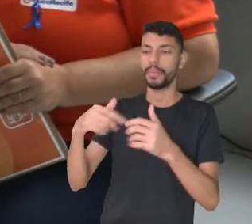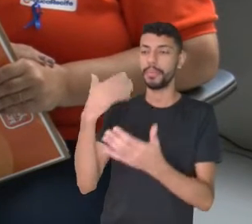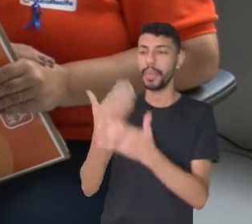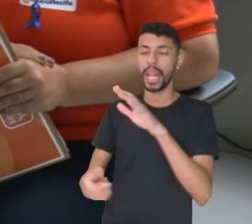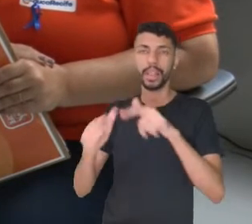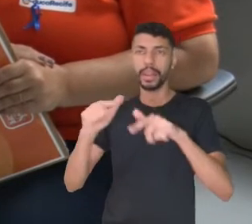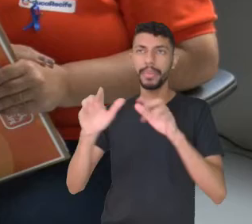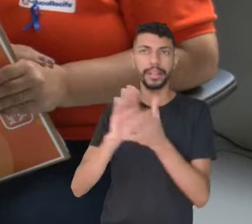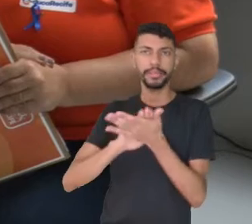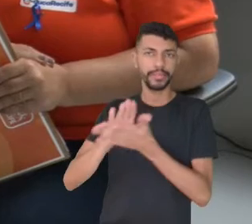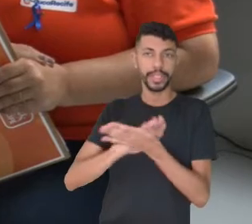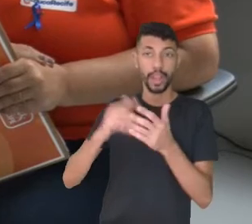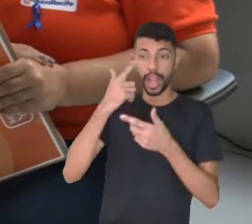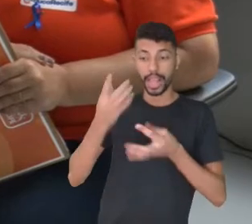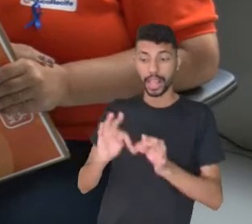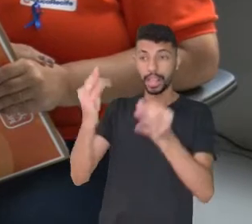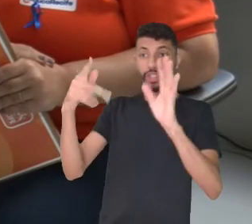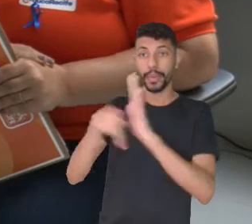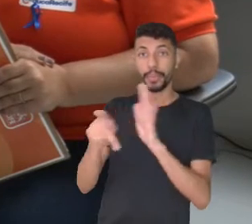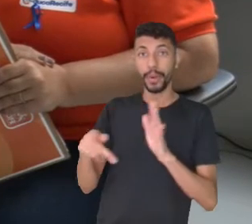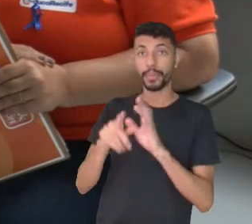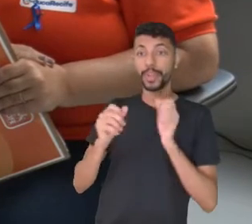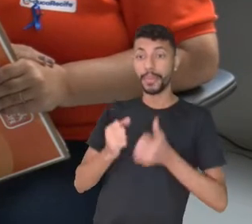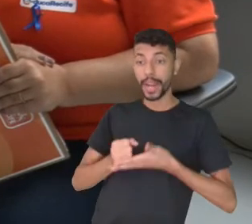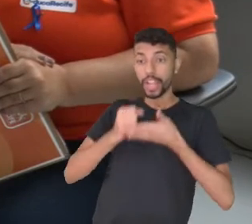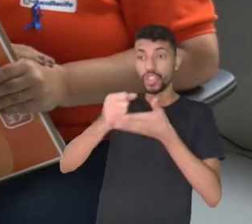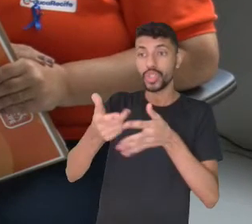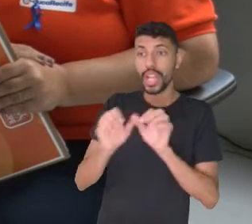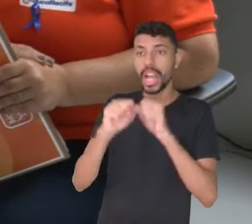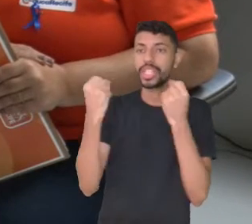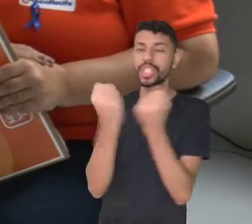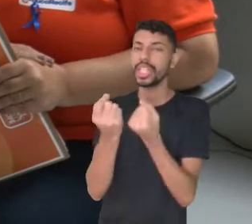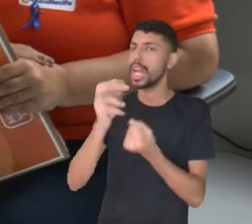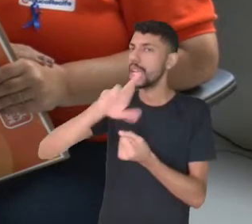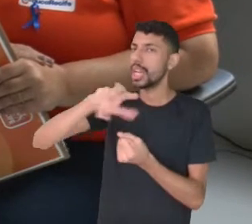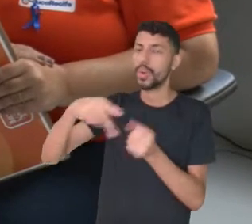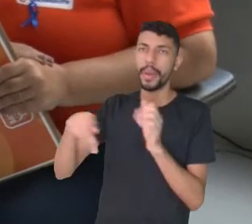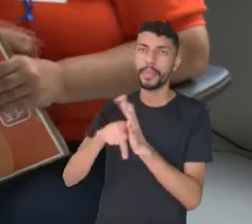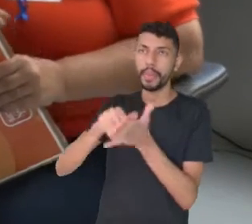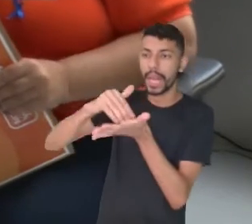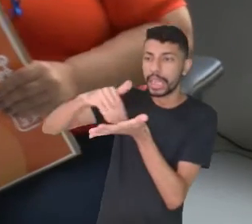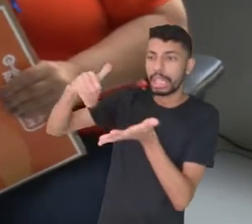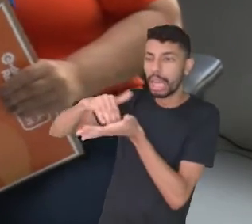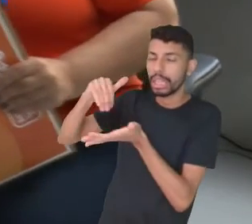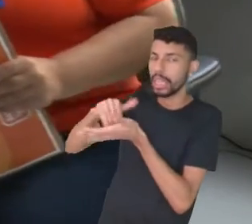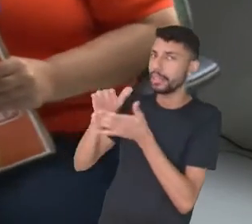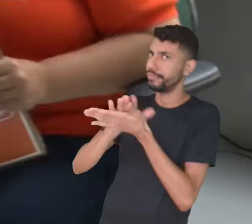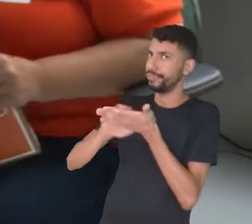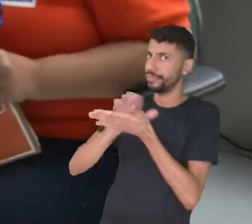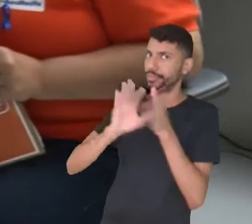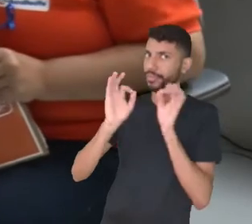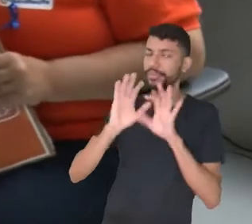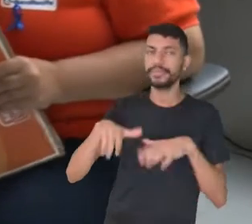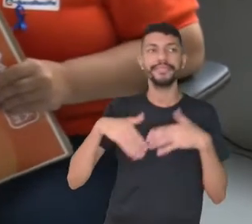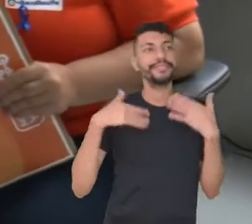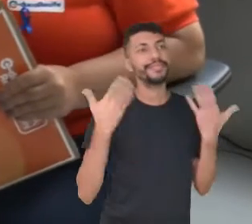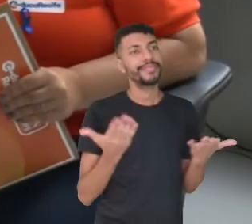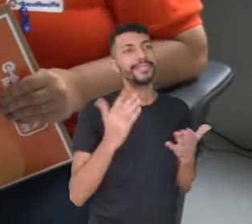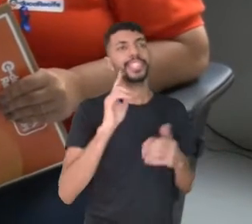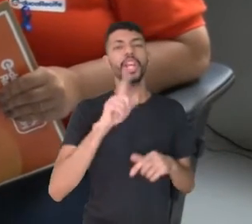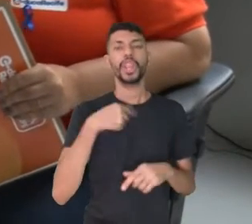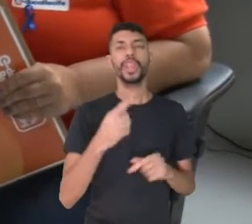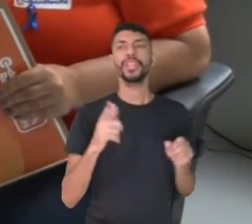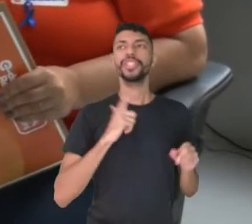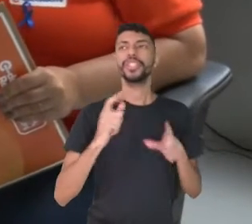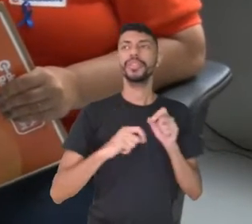para ajudar a sociedade e não para desqualificar ou tirar nenhum emprego de ninguém. Pois é, professor André, estamos diante de um